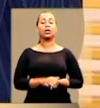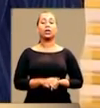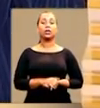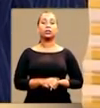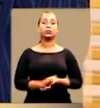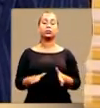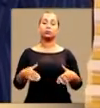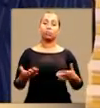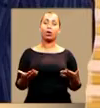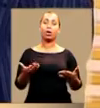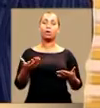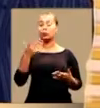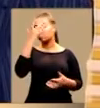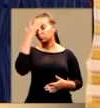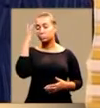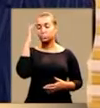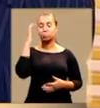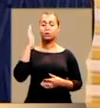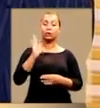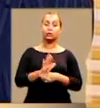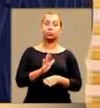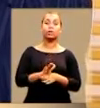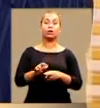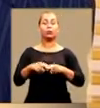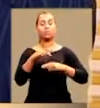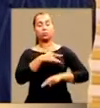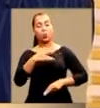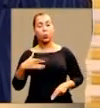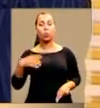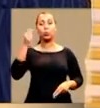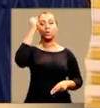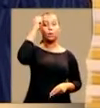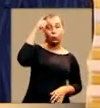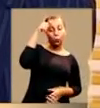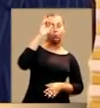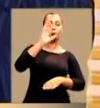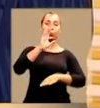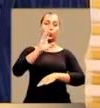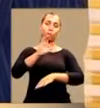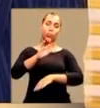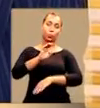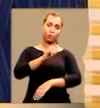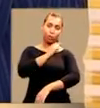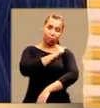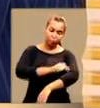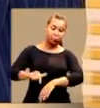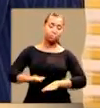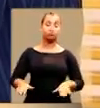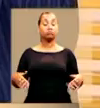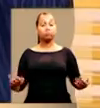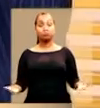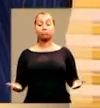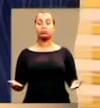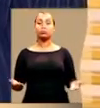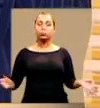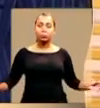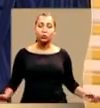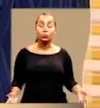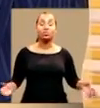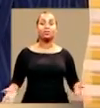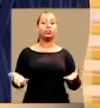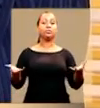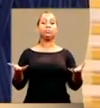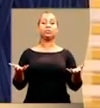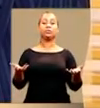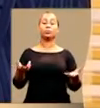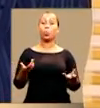meio para atender a ponta, que é a saúde, que é a cultura, a educação. Então, na verdade, o